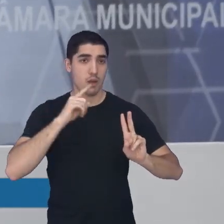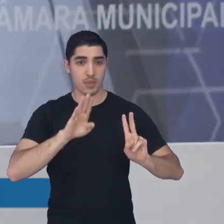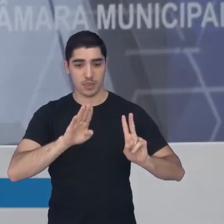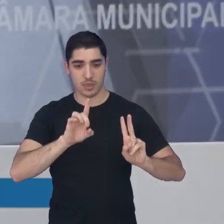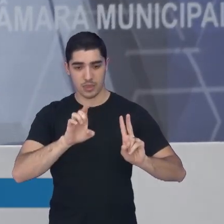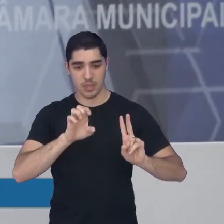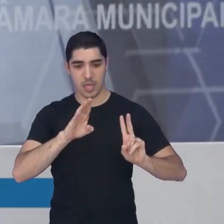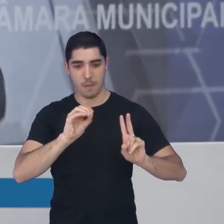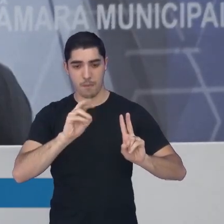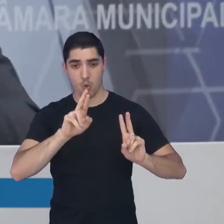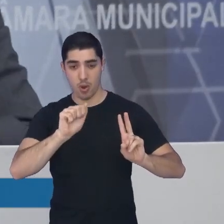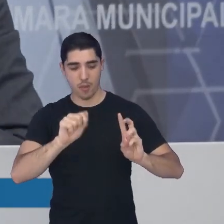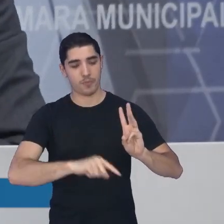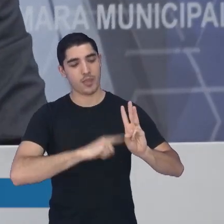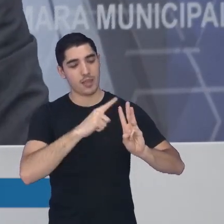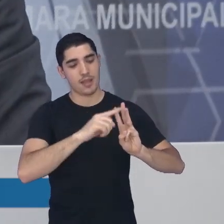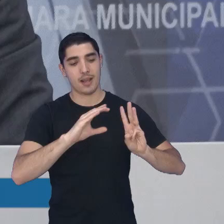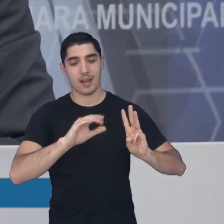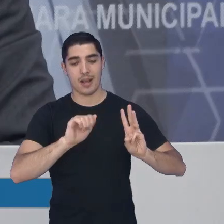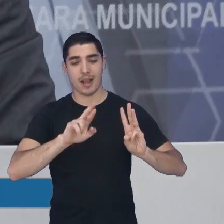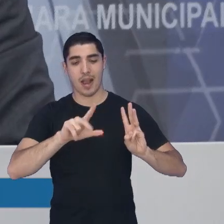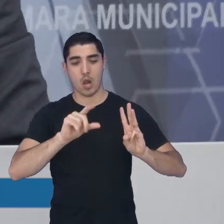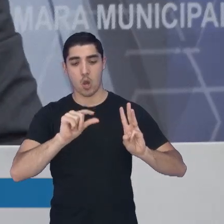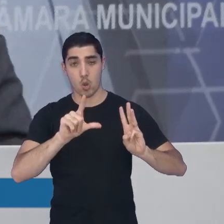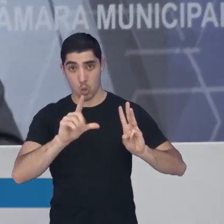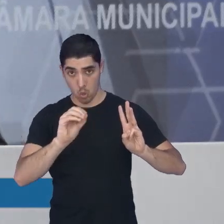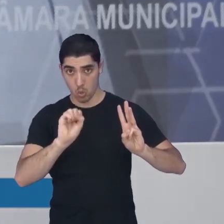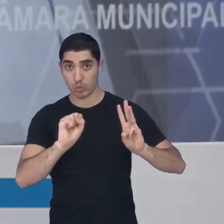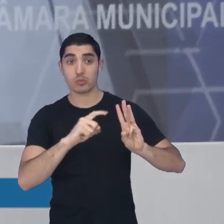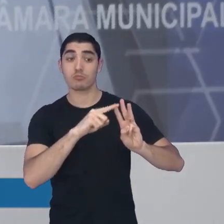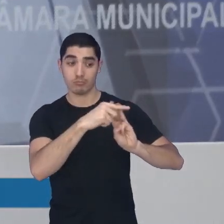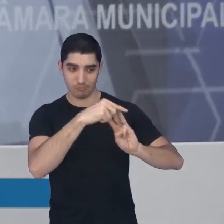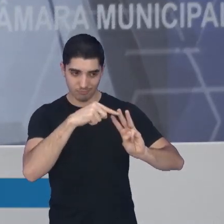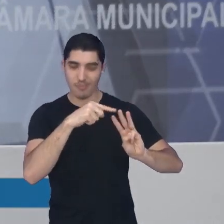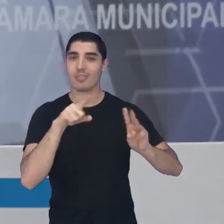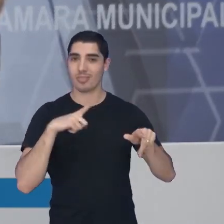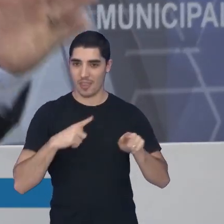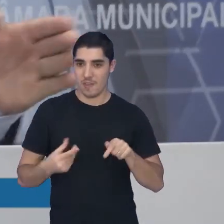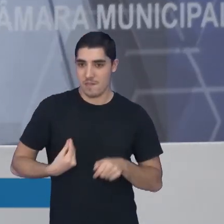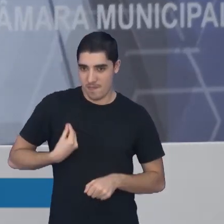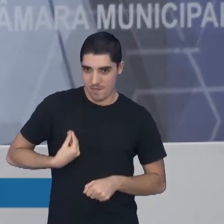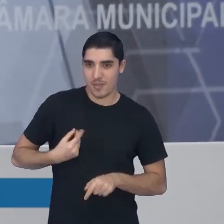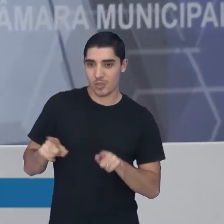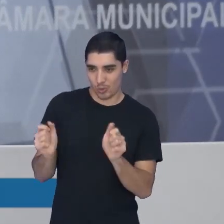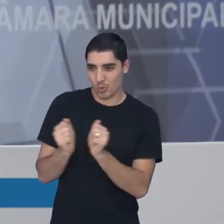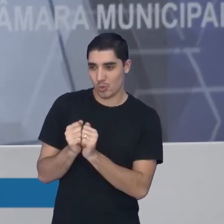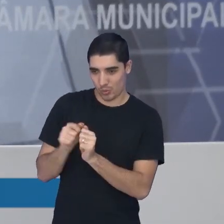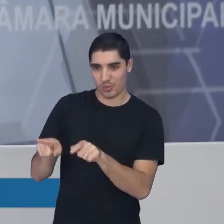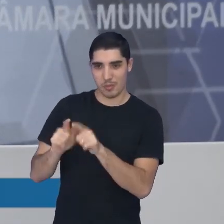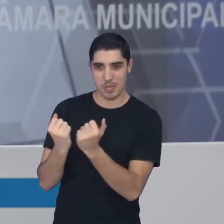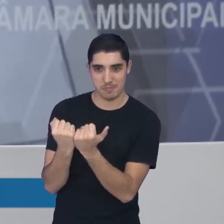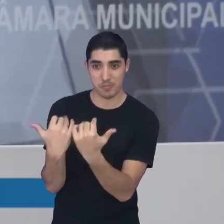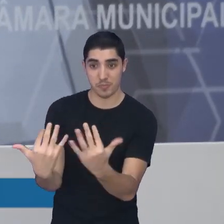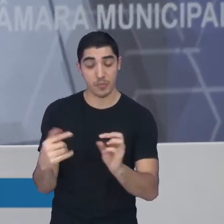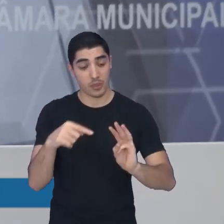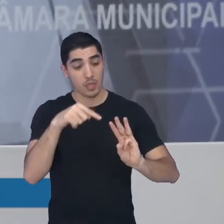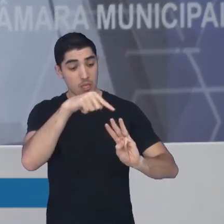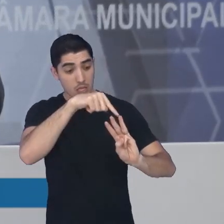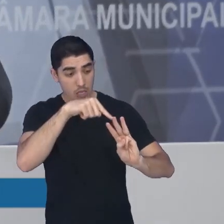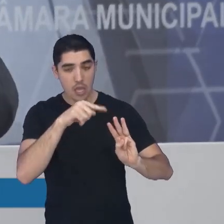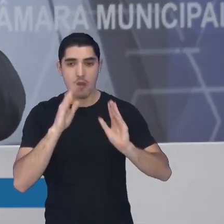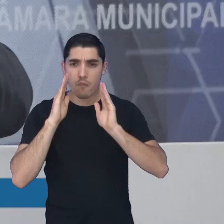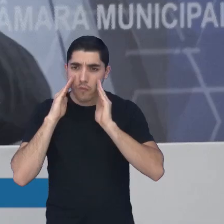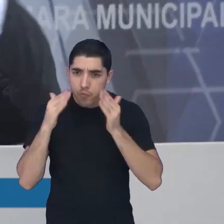César, que também estão presentes aqui na plateia, que também nos auxilia de forma mais pontual às questões do direito.